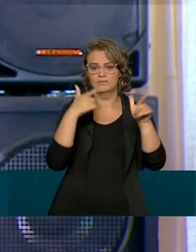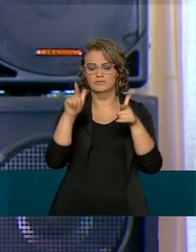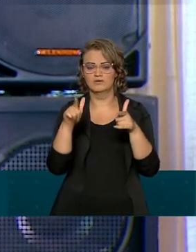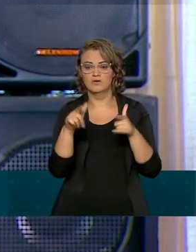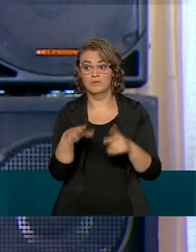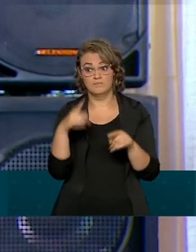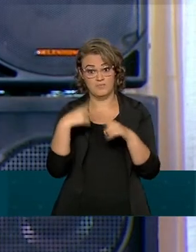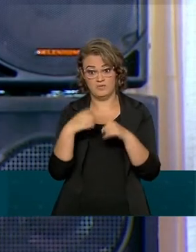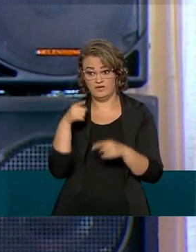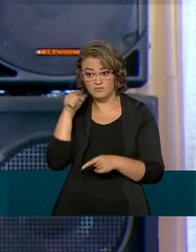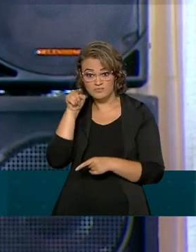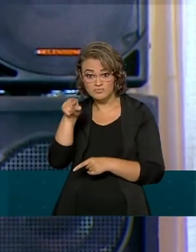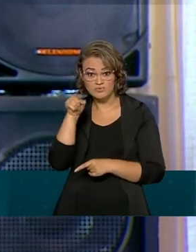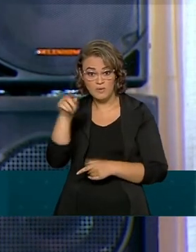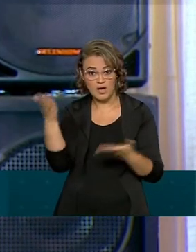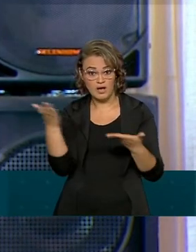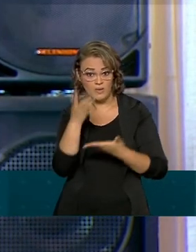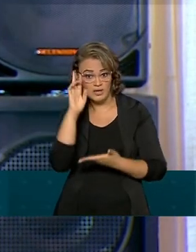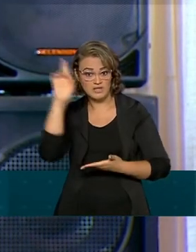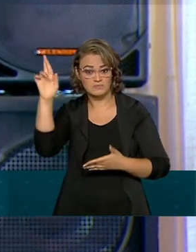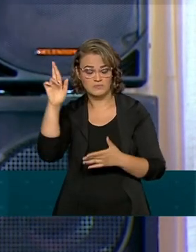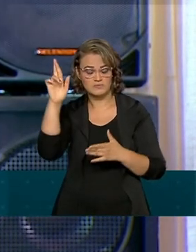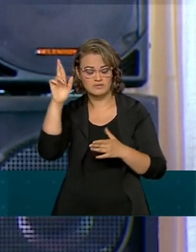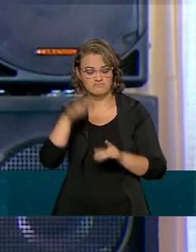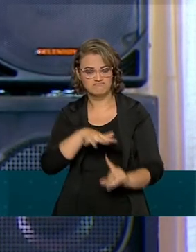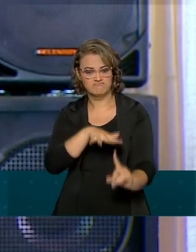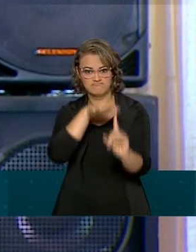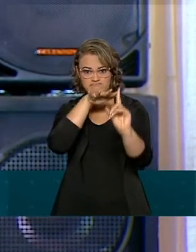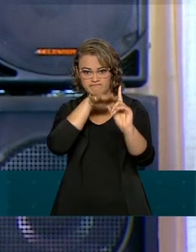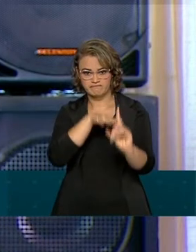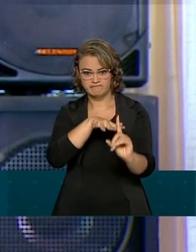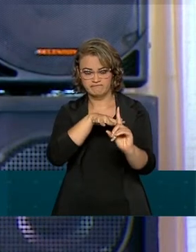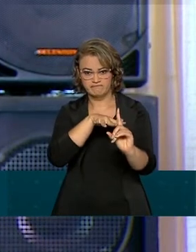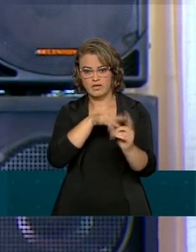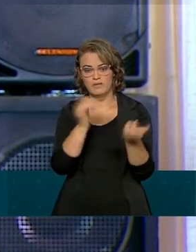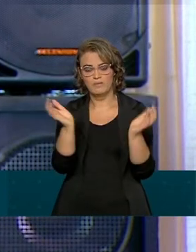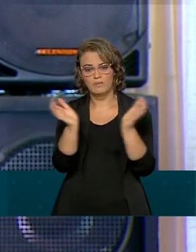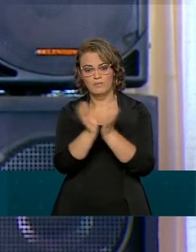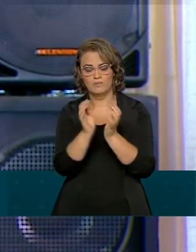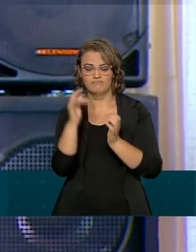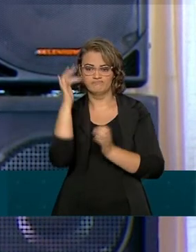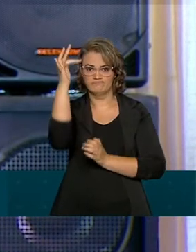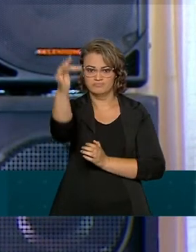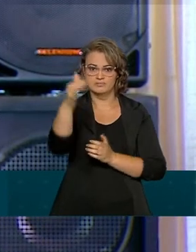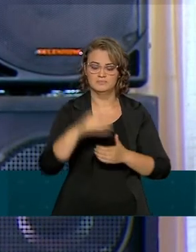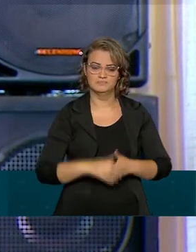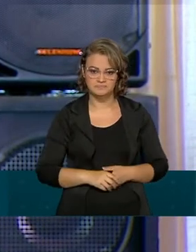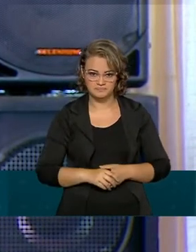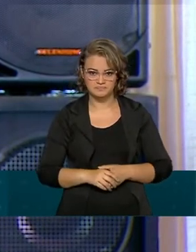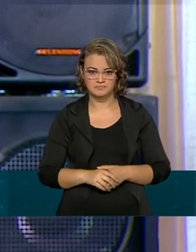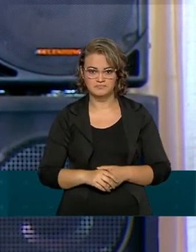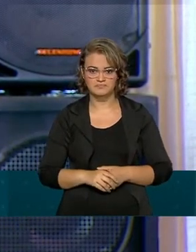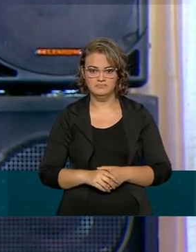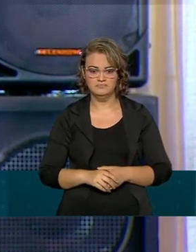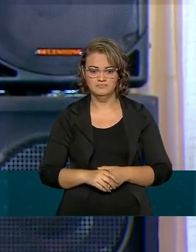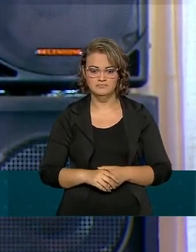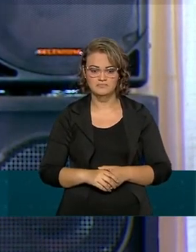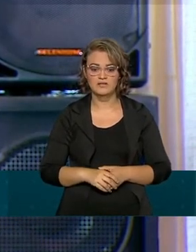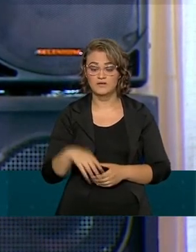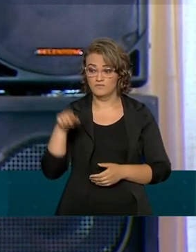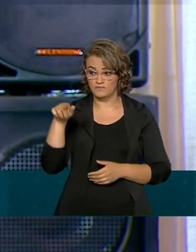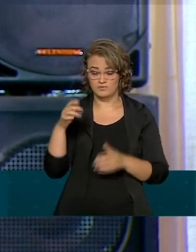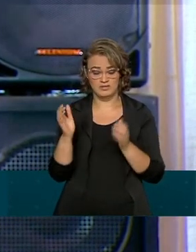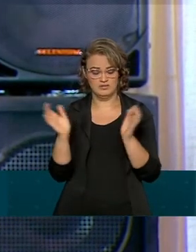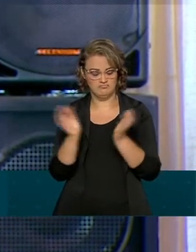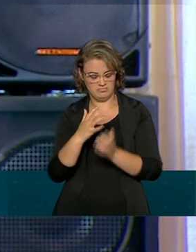pois o Senhor e serão os responsáveis por liderar a força terrestre do Futuro os carros